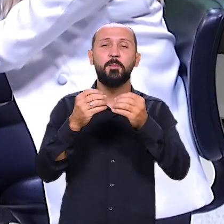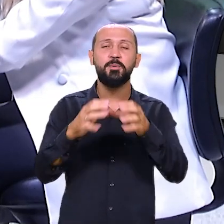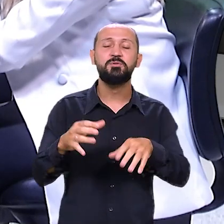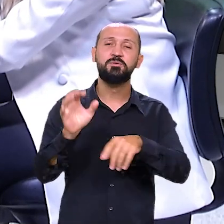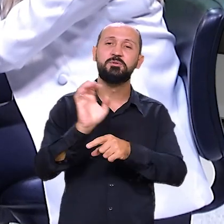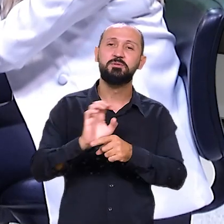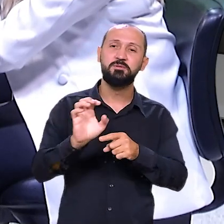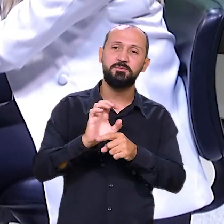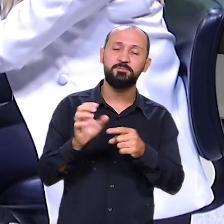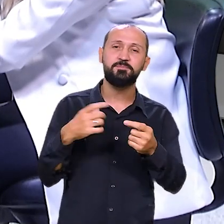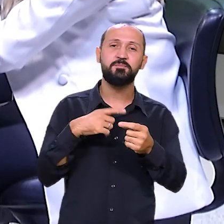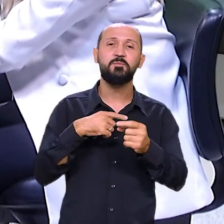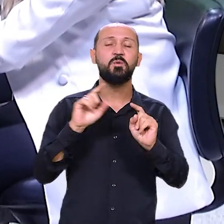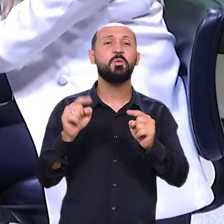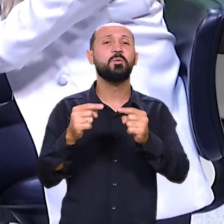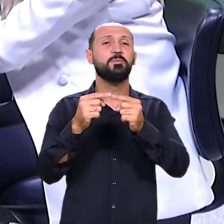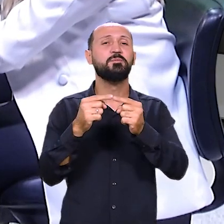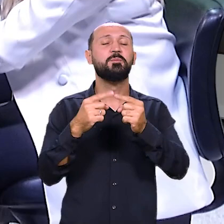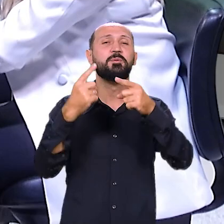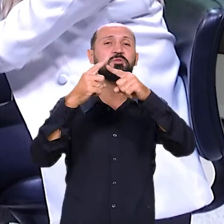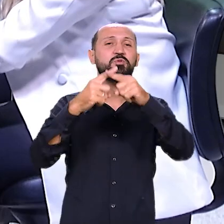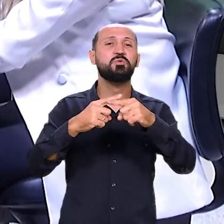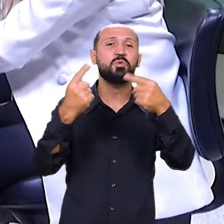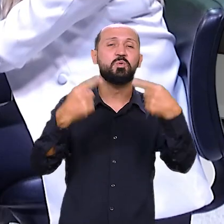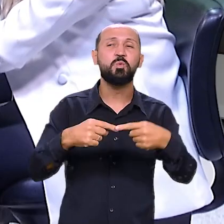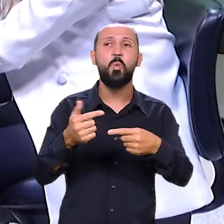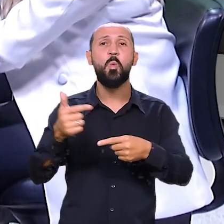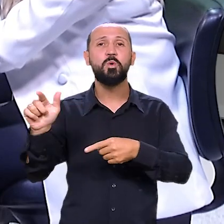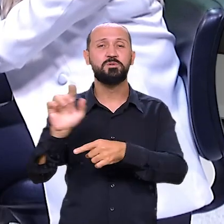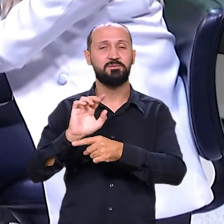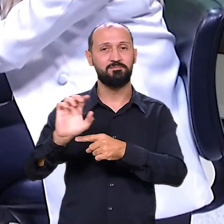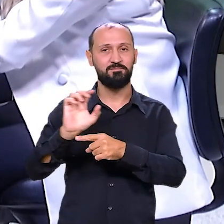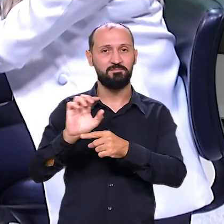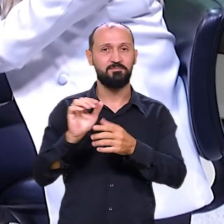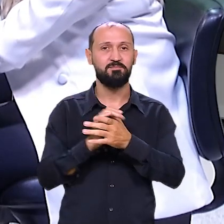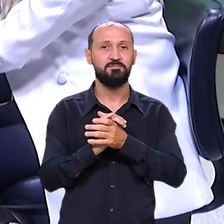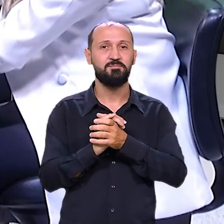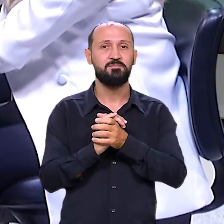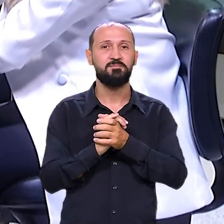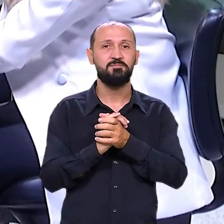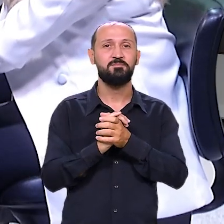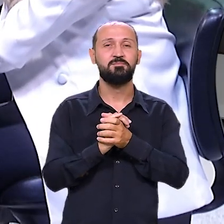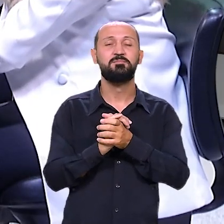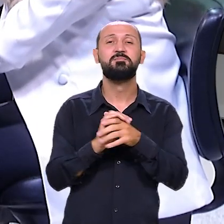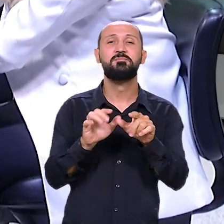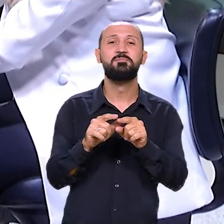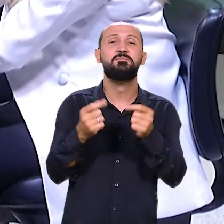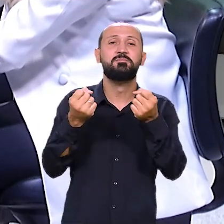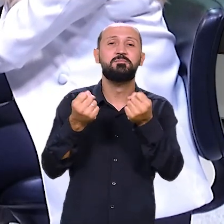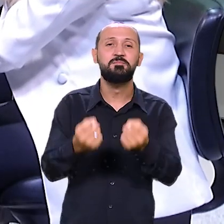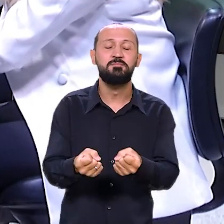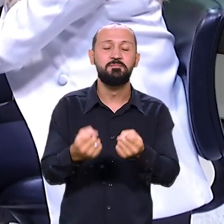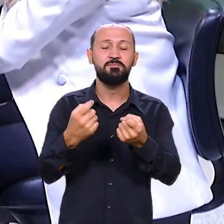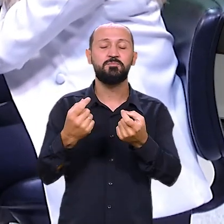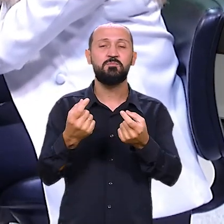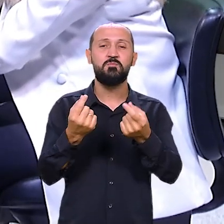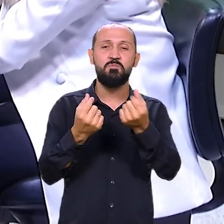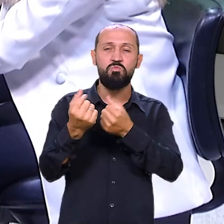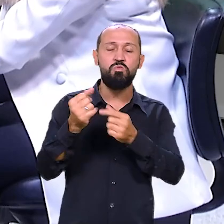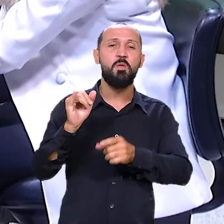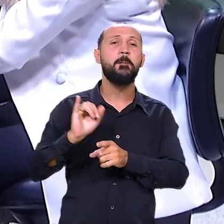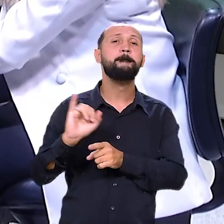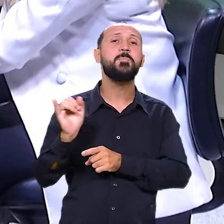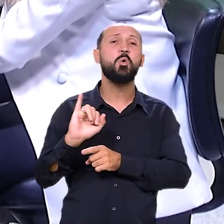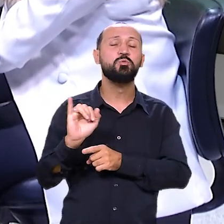nosso estado nessa questão com relação à competitividade com os outros estados. E a carga tributária, que é